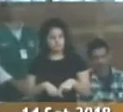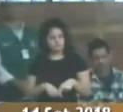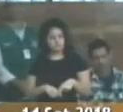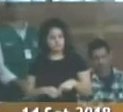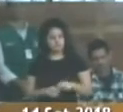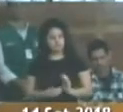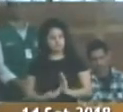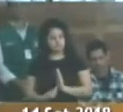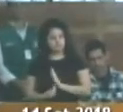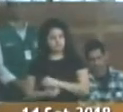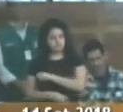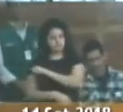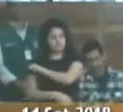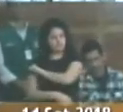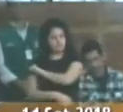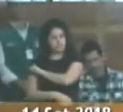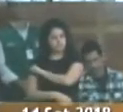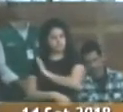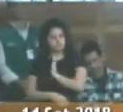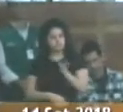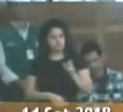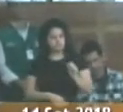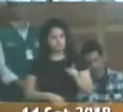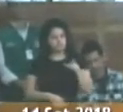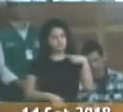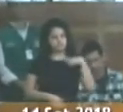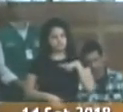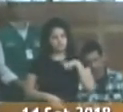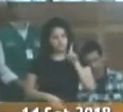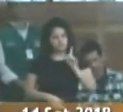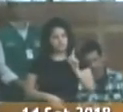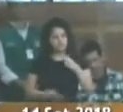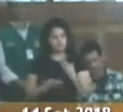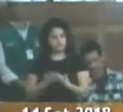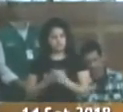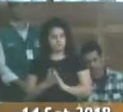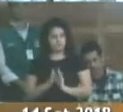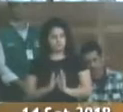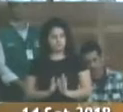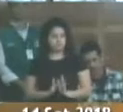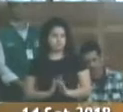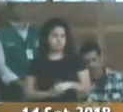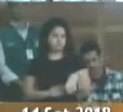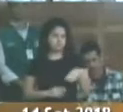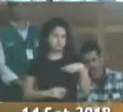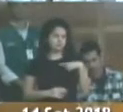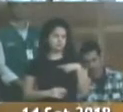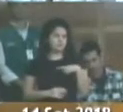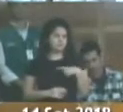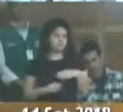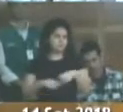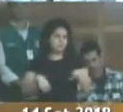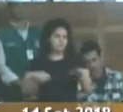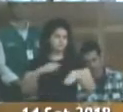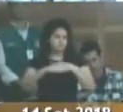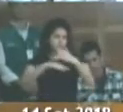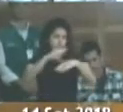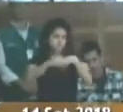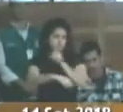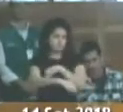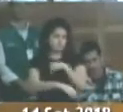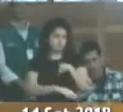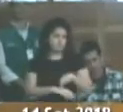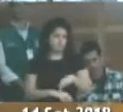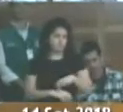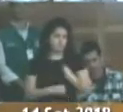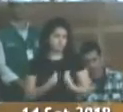espera, já que essa é a única escola da localidade, mas também a espaços apropriados ao desenvolvimento do trabalho pedagógico, tais